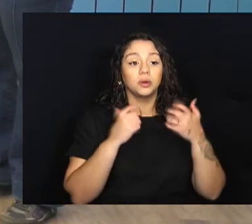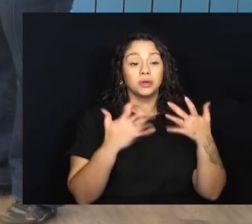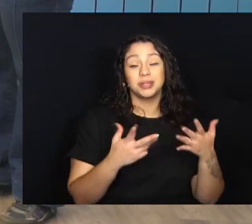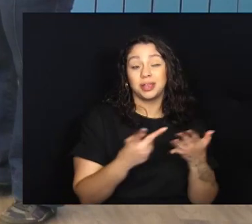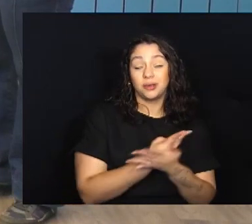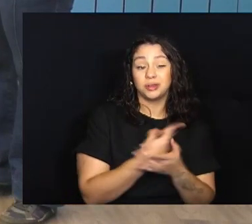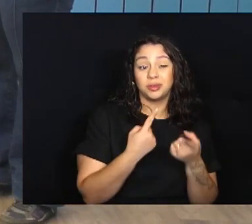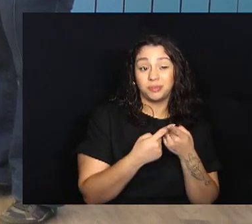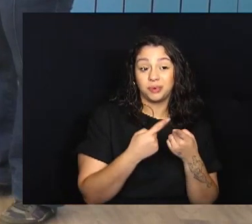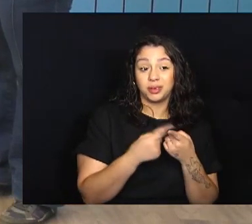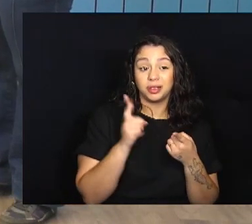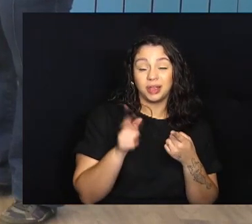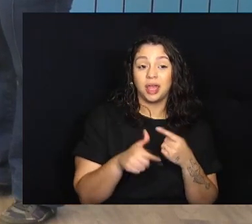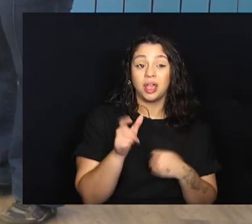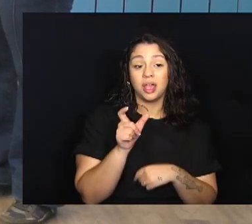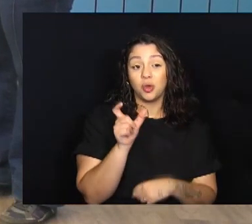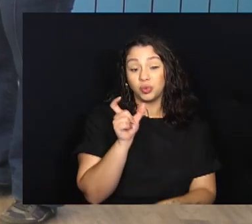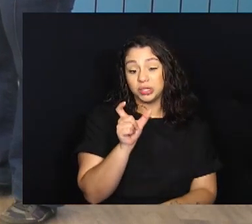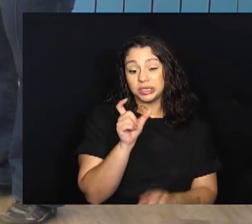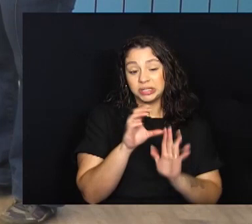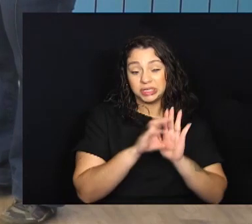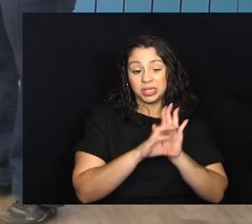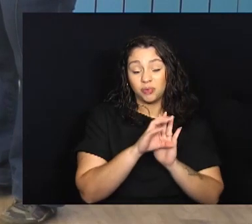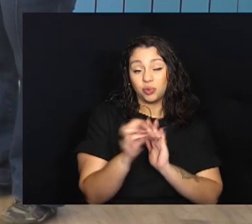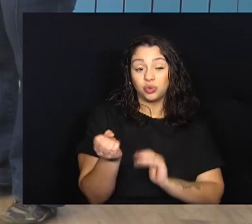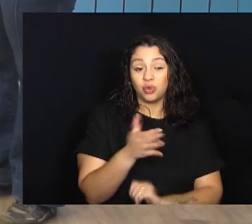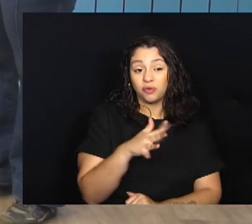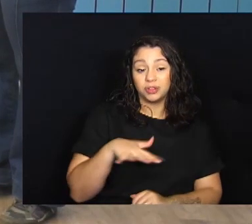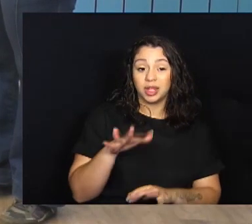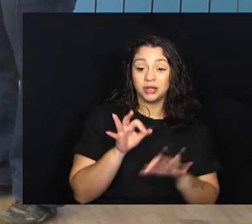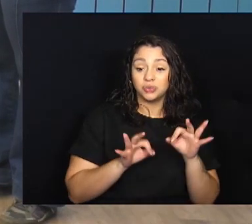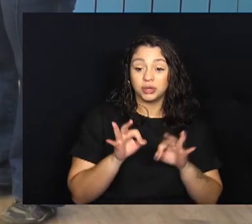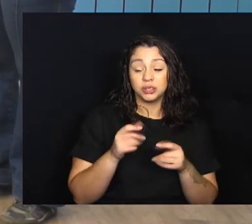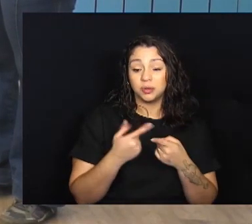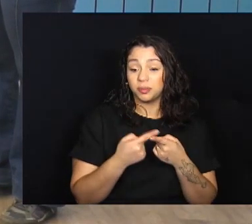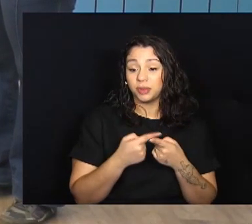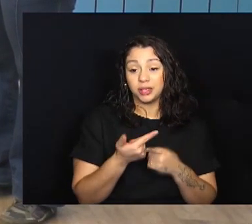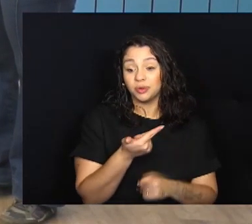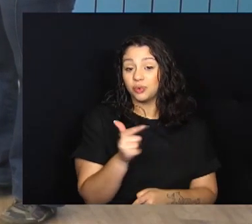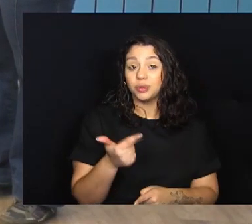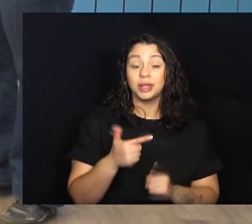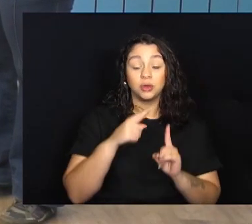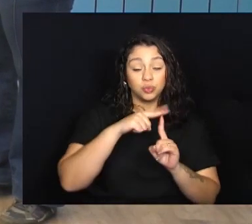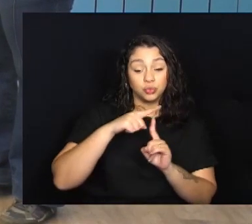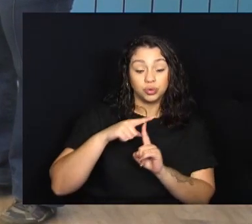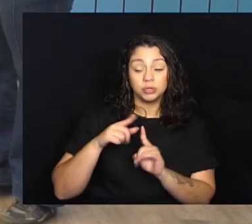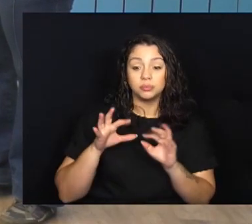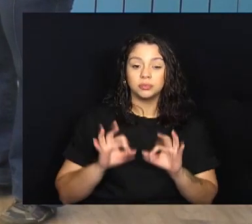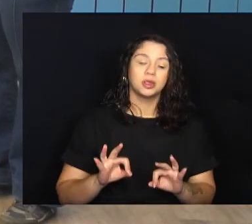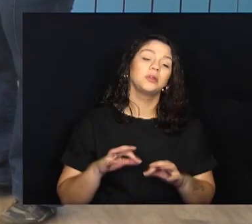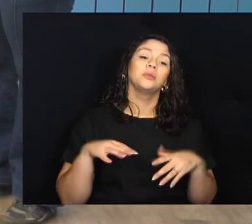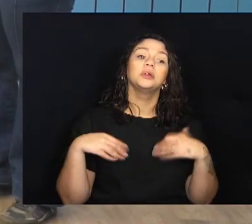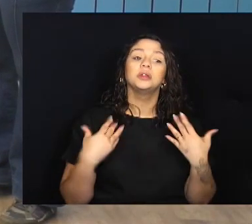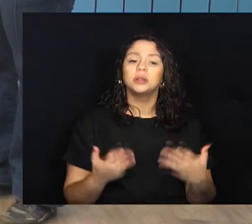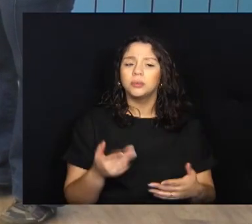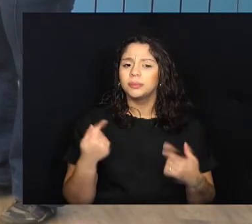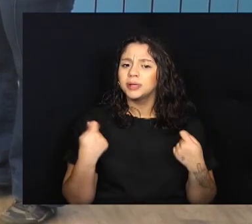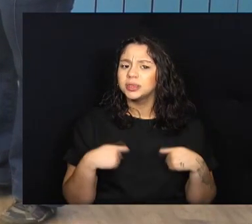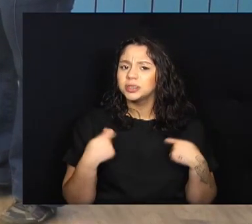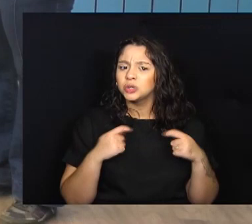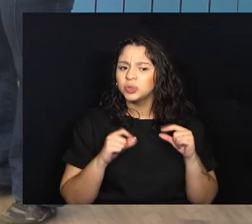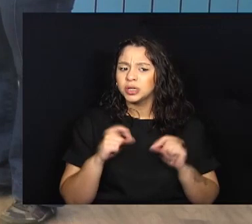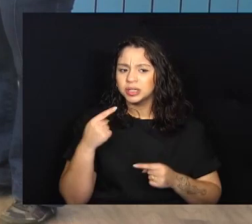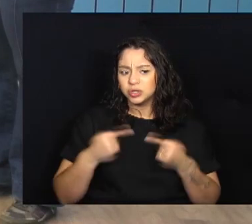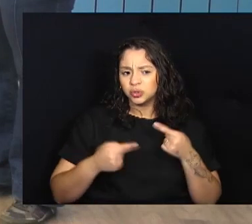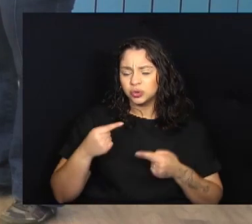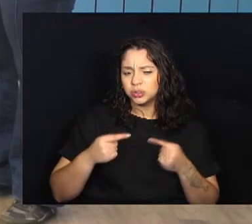ao termo ser novo no meio jurídico, que não possui uma tipificação penal. Então é preciso que essa discussão